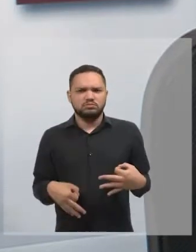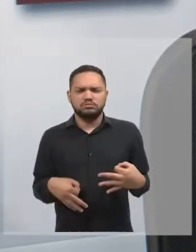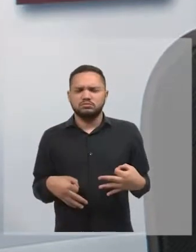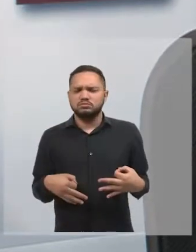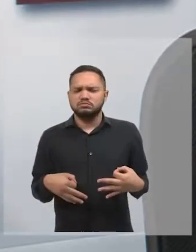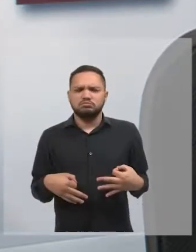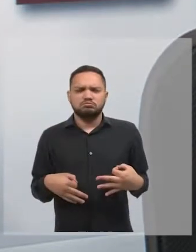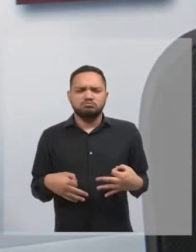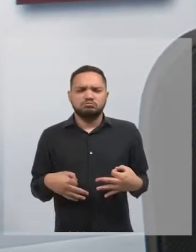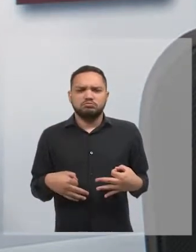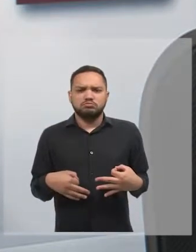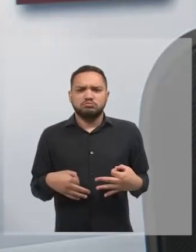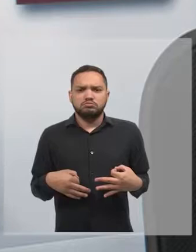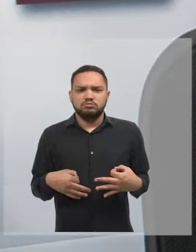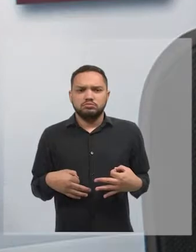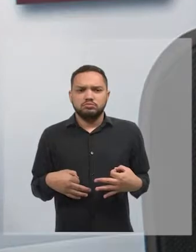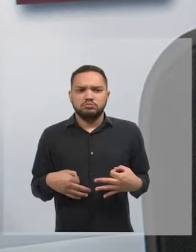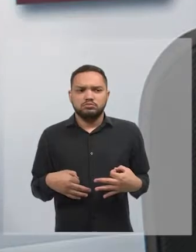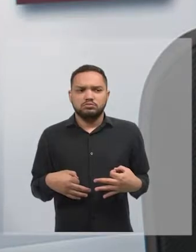amor de Deus,